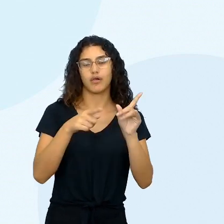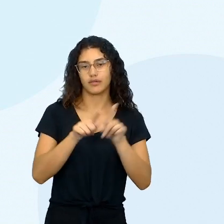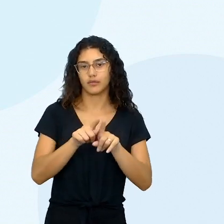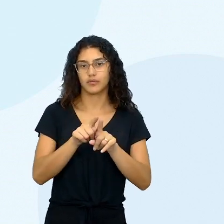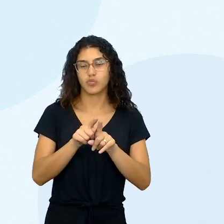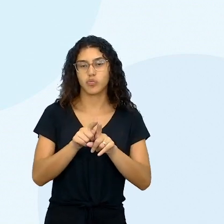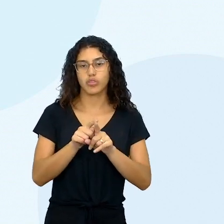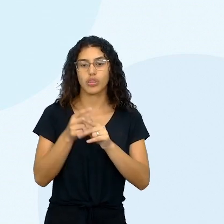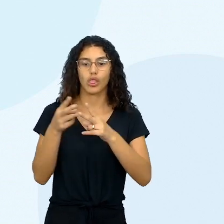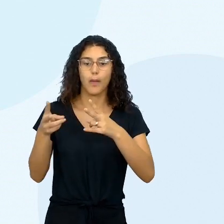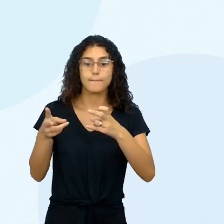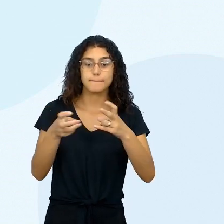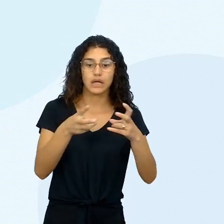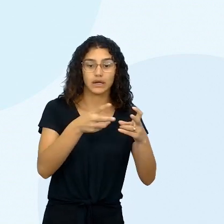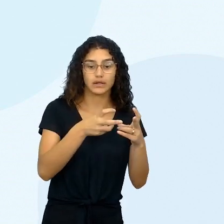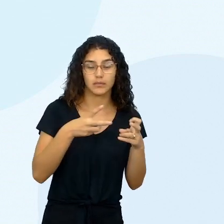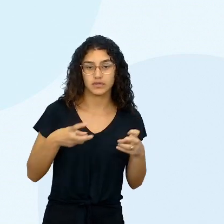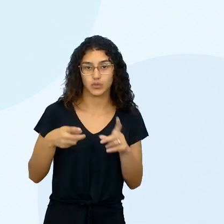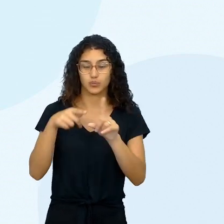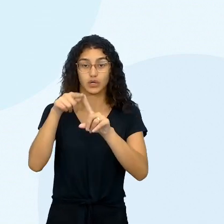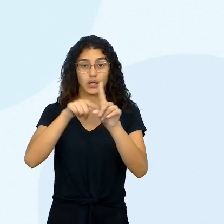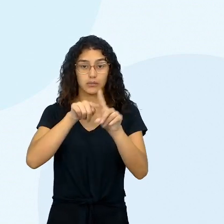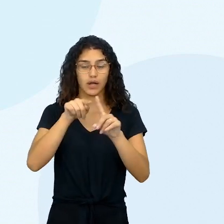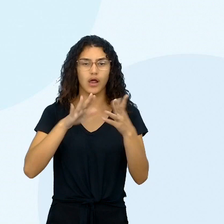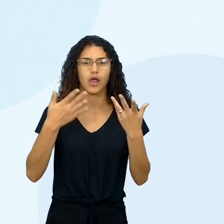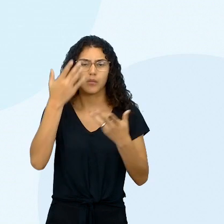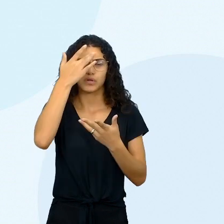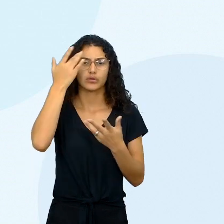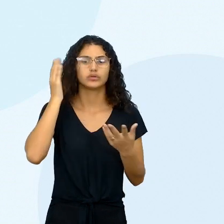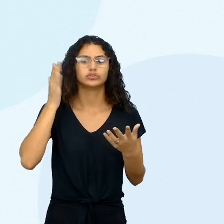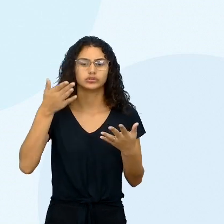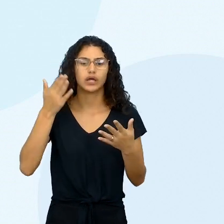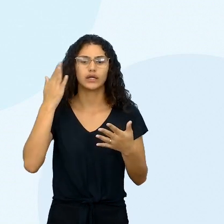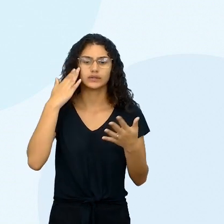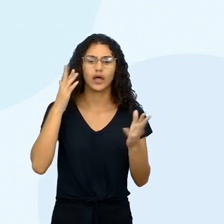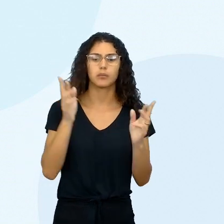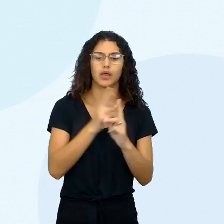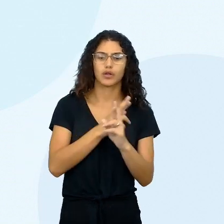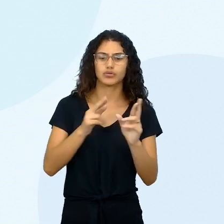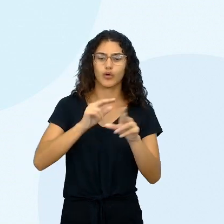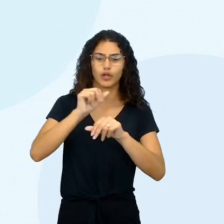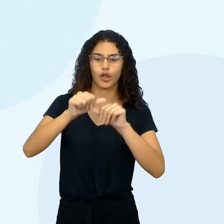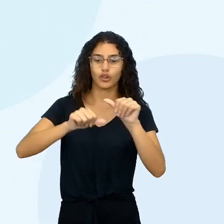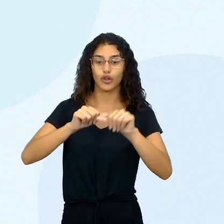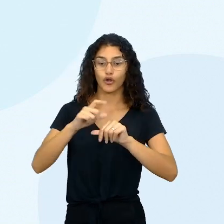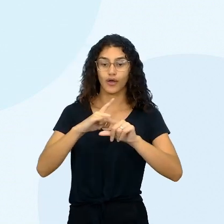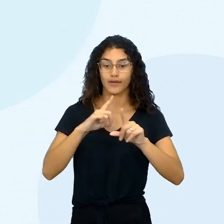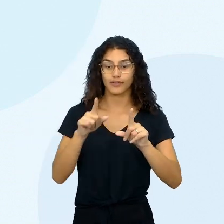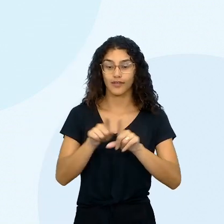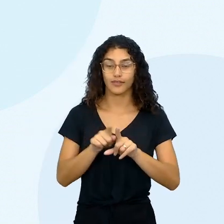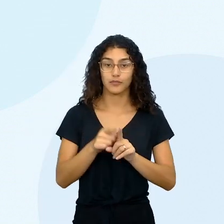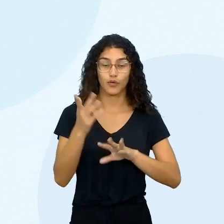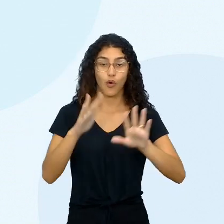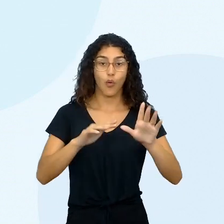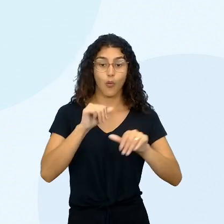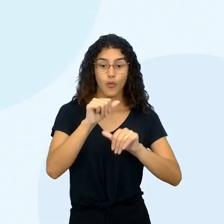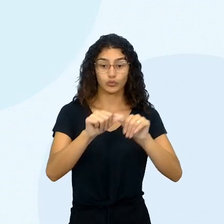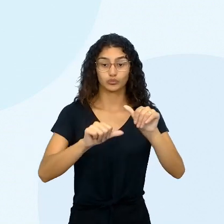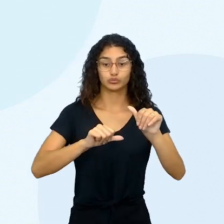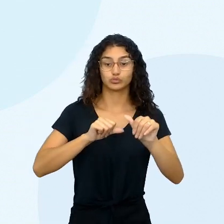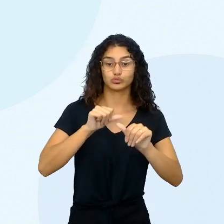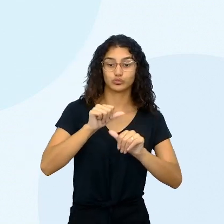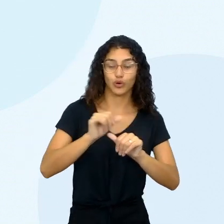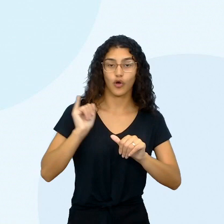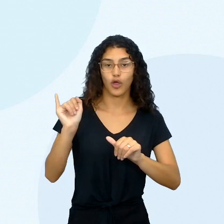Sobre percepção climática. Será que as pessoas já sacam ou associam mudança do clima com alguma